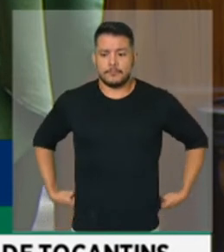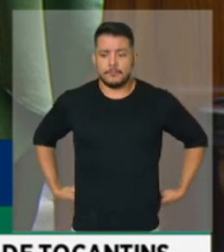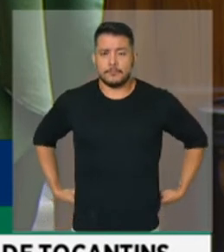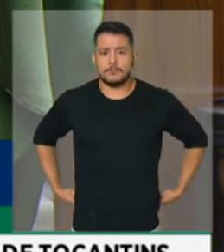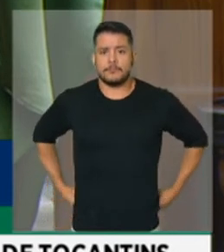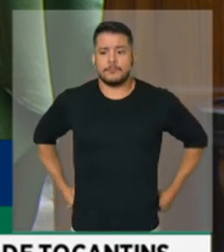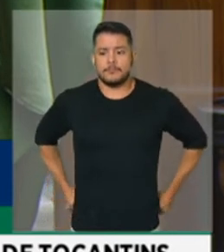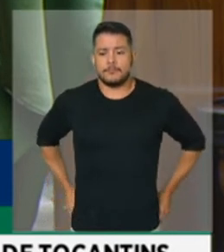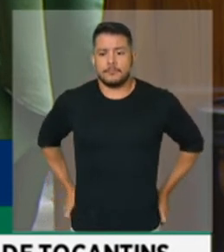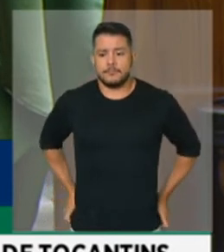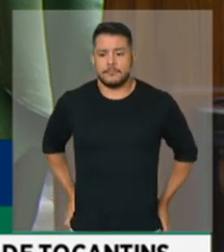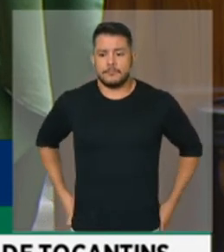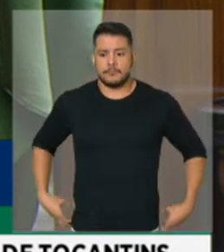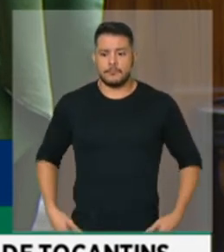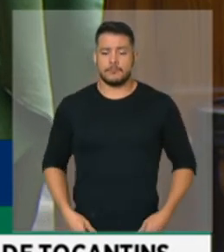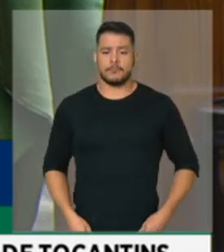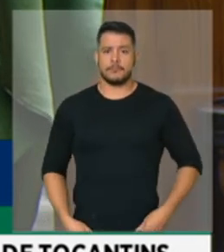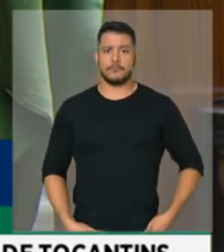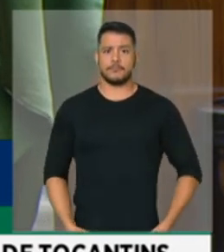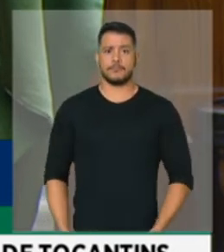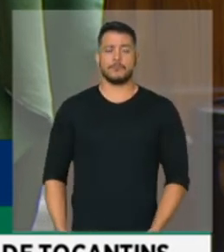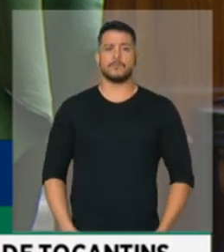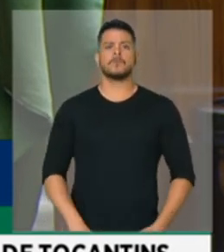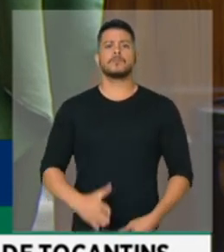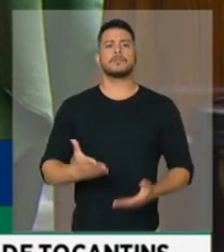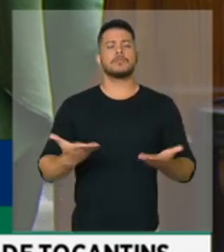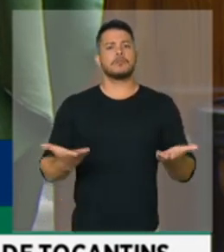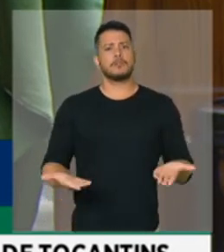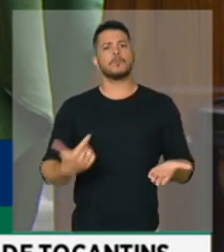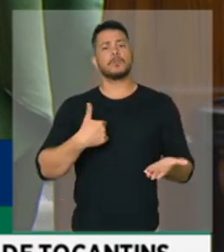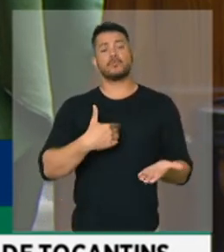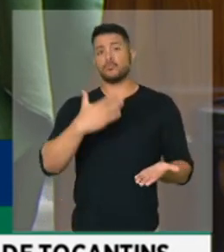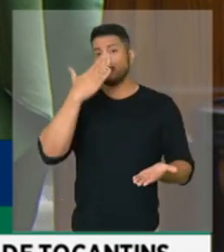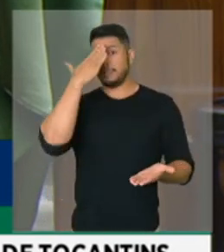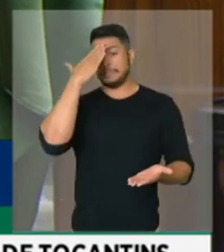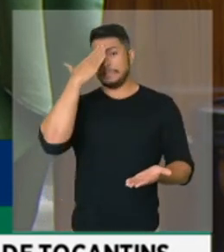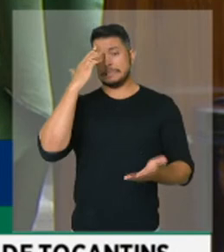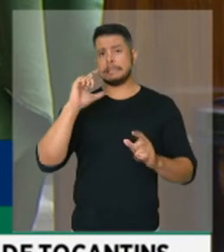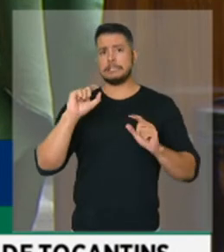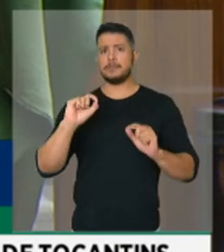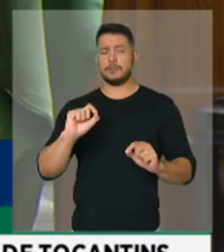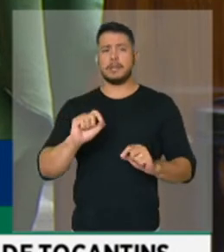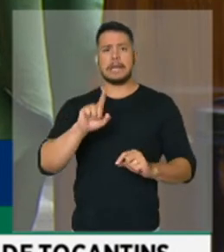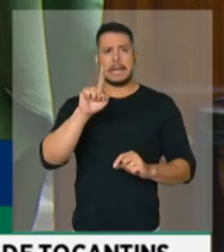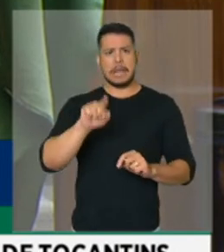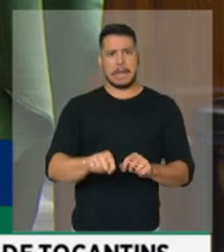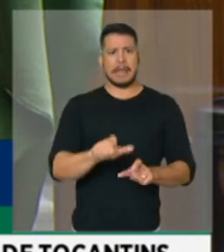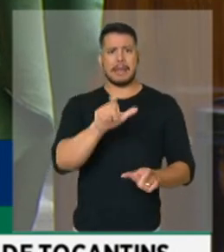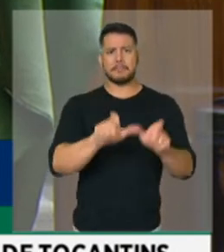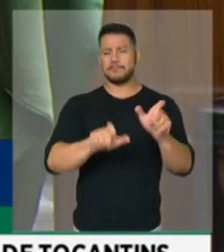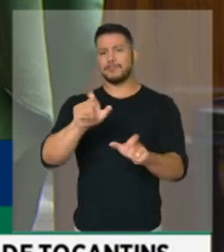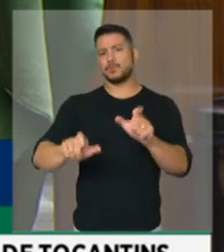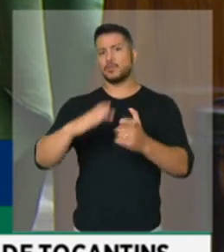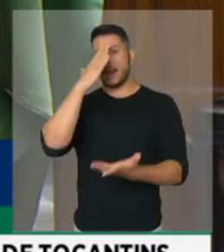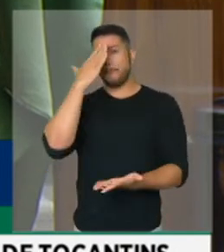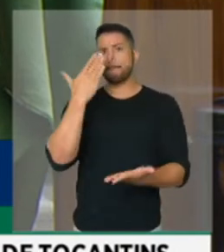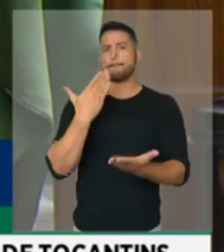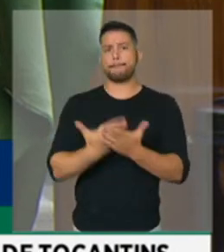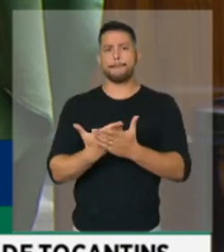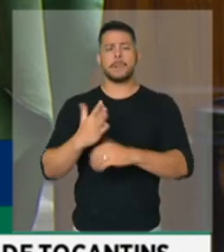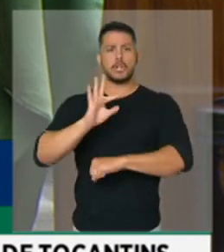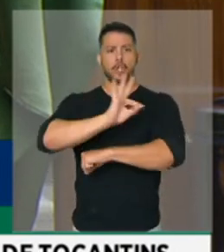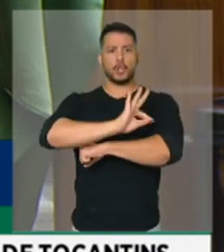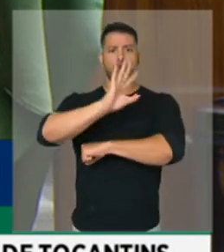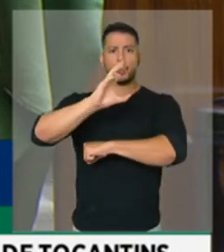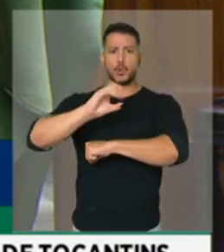pioneiros, homens, mulheres, que acreditaram no meu estado de Tocantins, na sua criação, que acreditaram